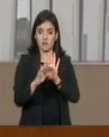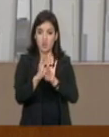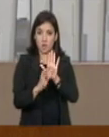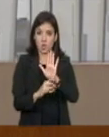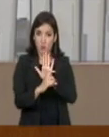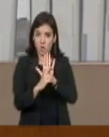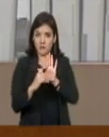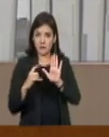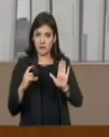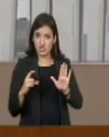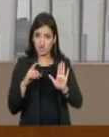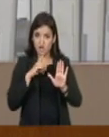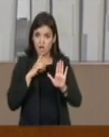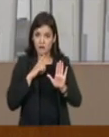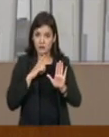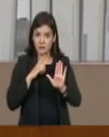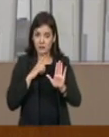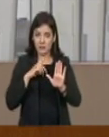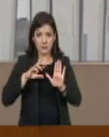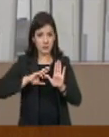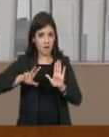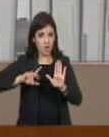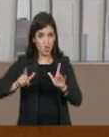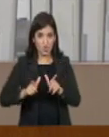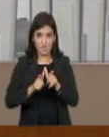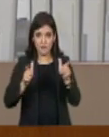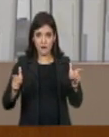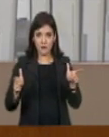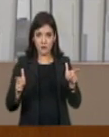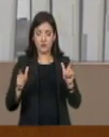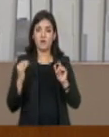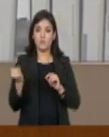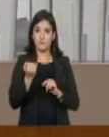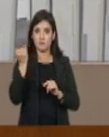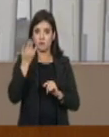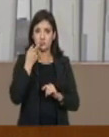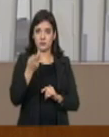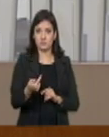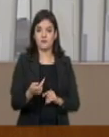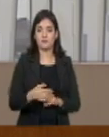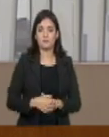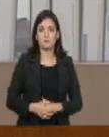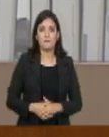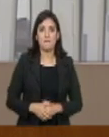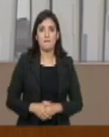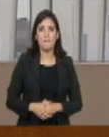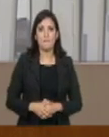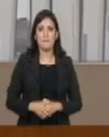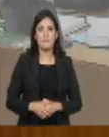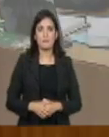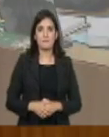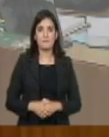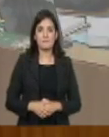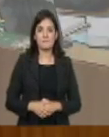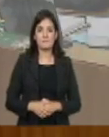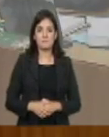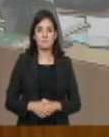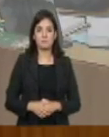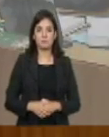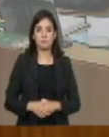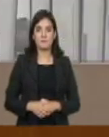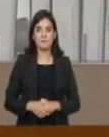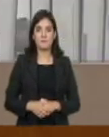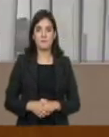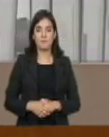do ministro relator não forma a maioria. Presidente. É importante, eu agradeço ao ministro Luiz Edson. Eu me limitei a julgar procedentes, mas